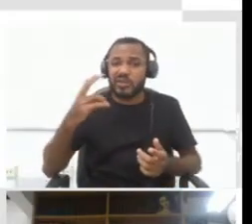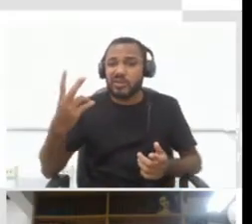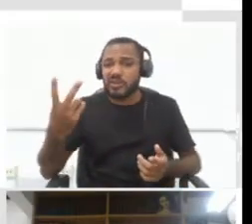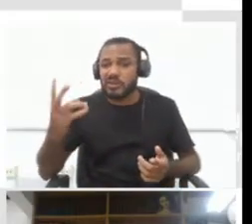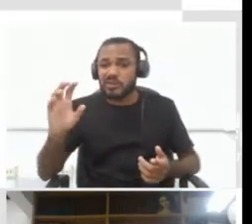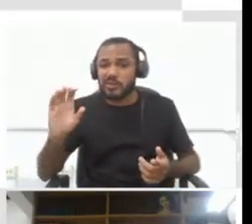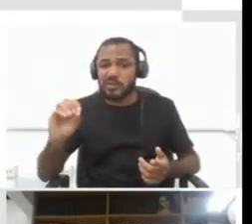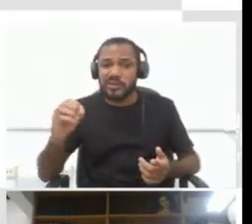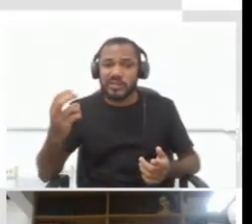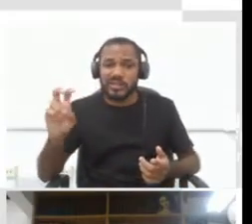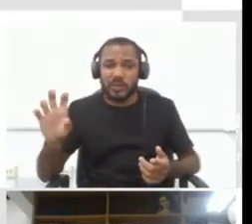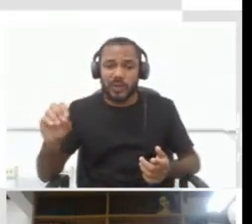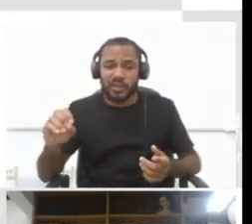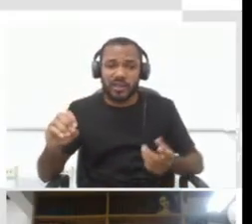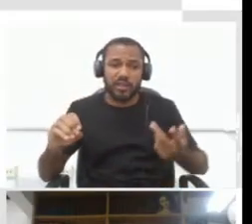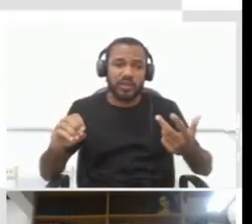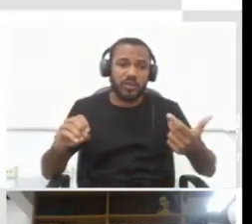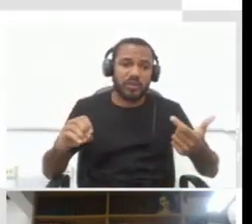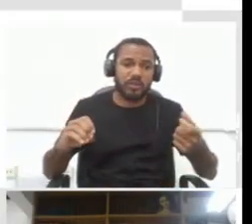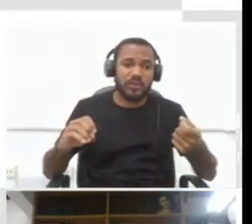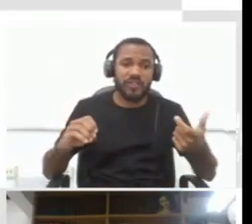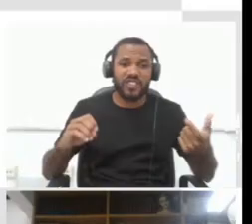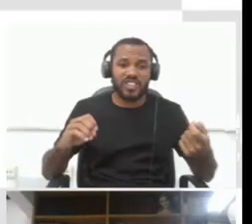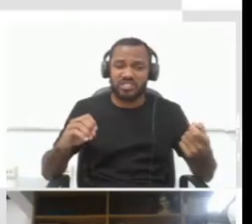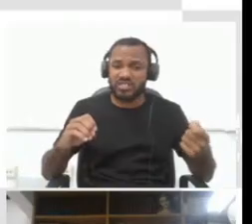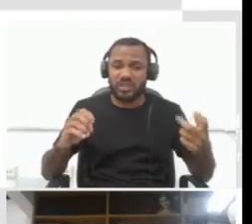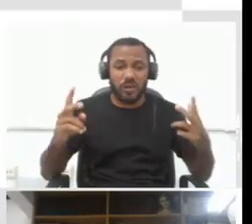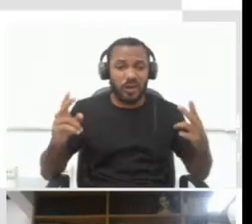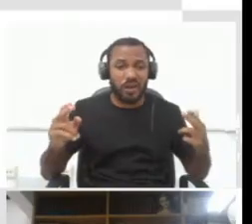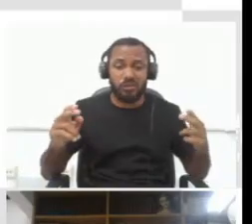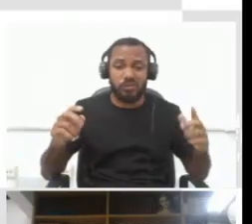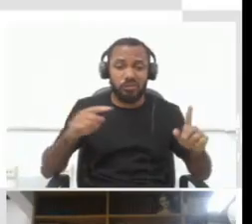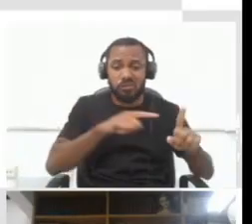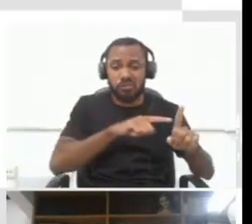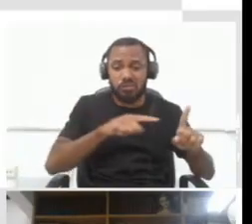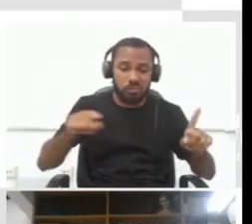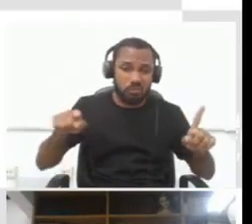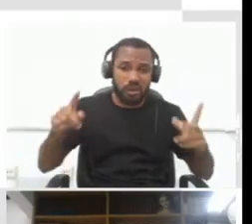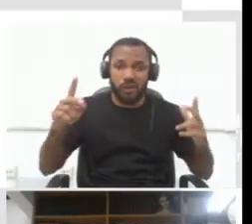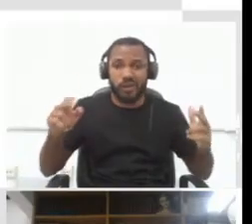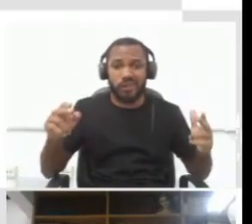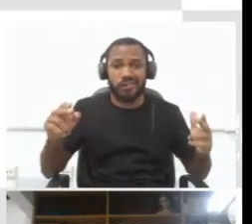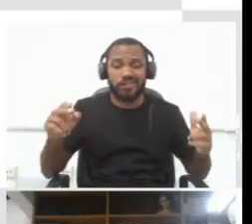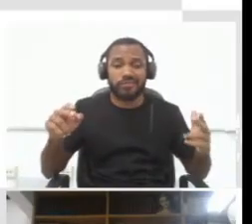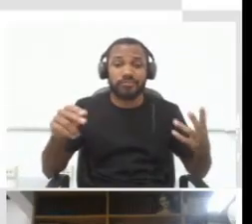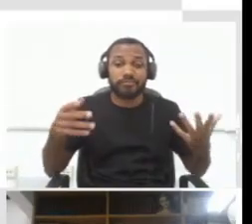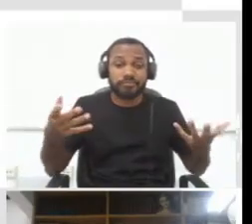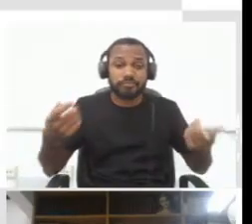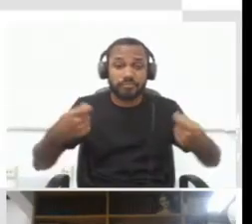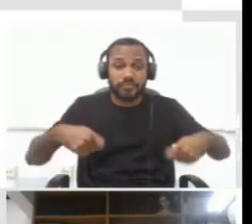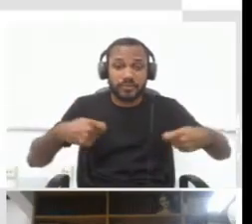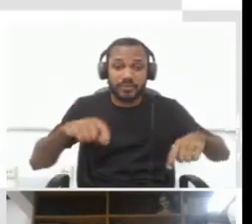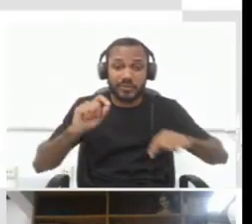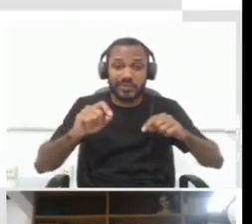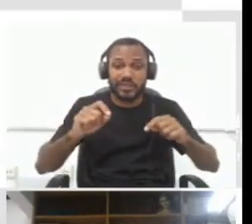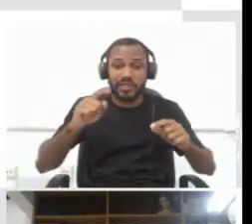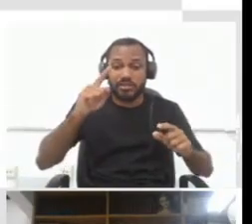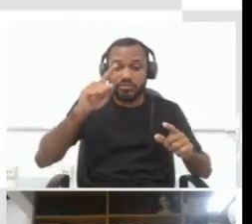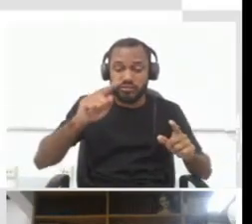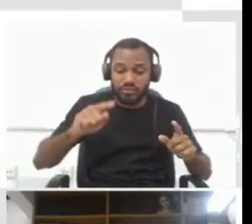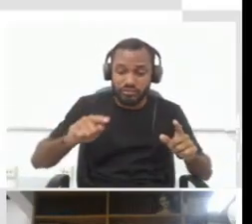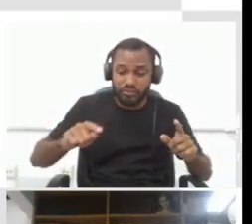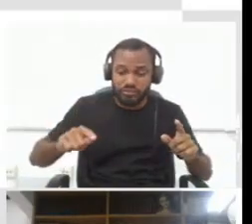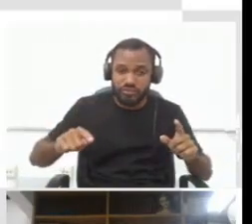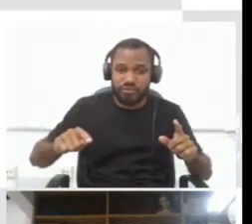uma diminuição, né? Ora, o que seria necessário? Seria necessário que nós tivéssemos aqui, ó. Isso aqui